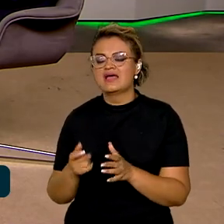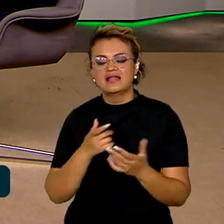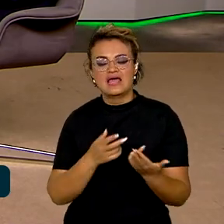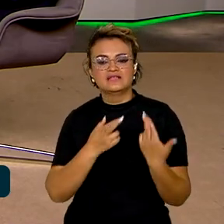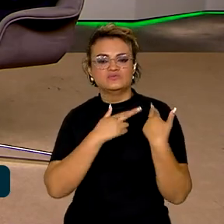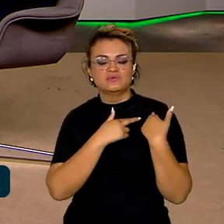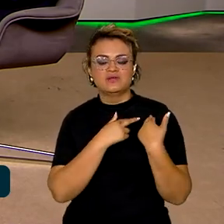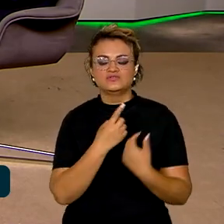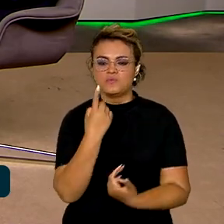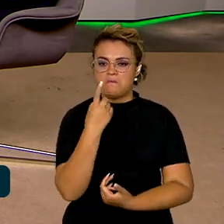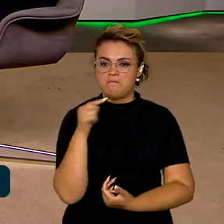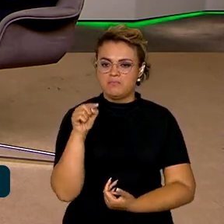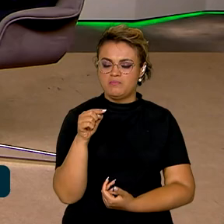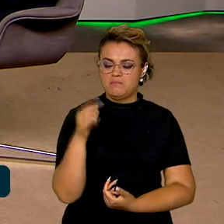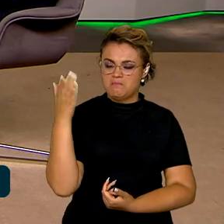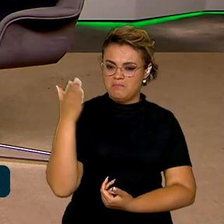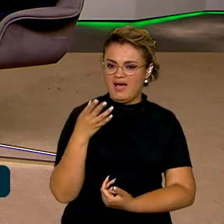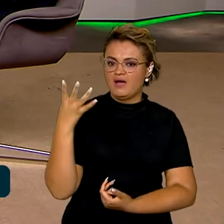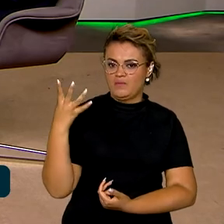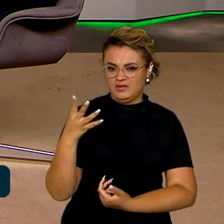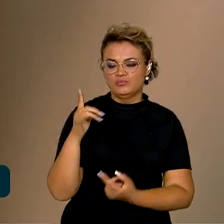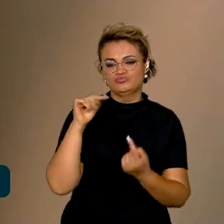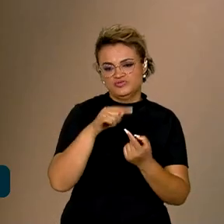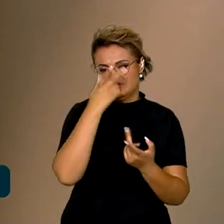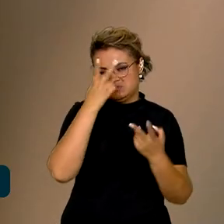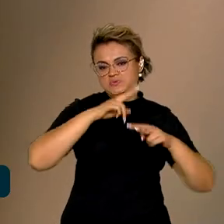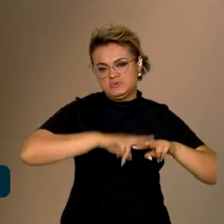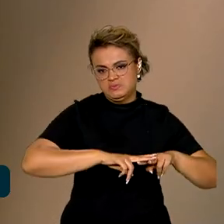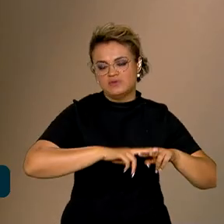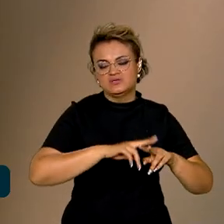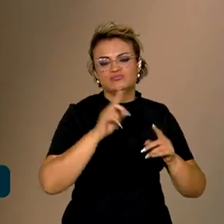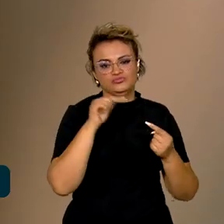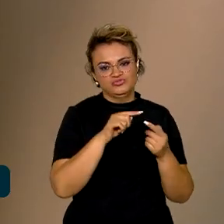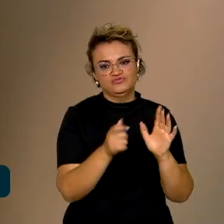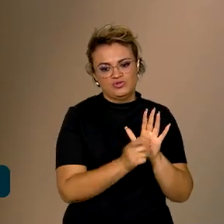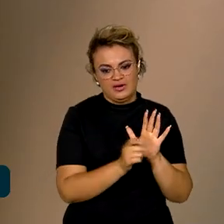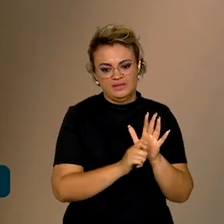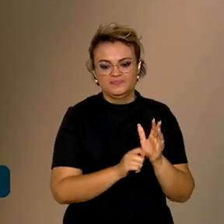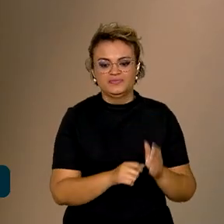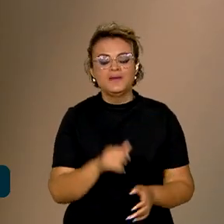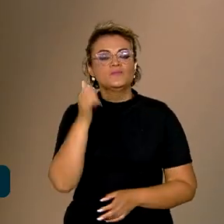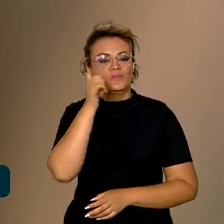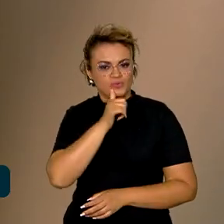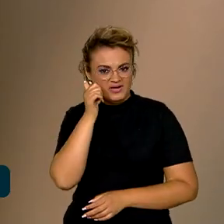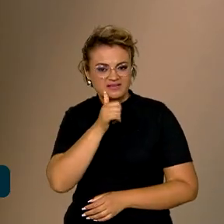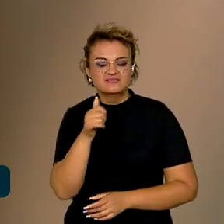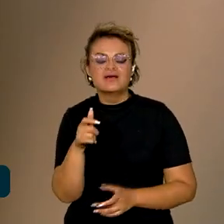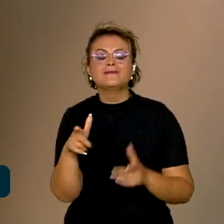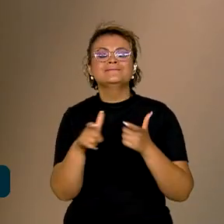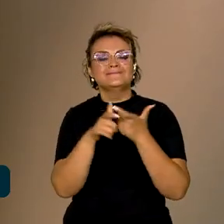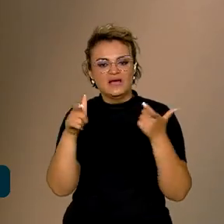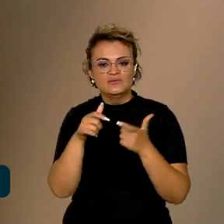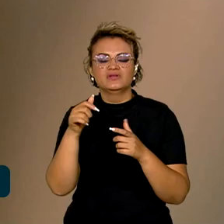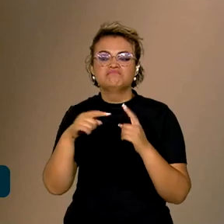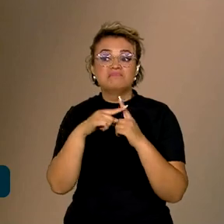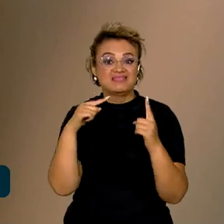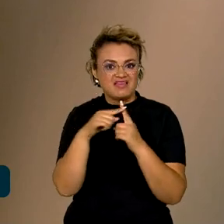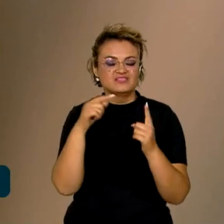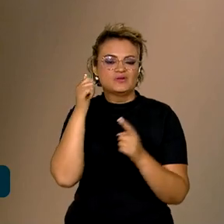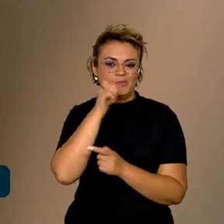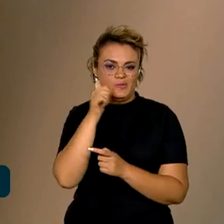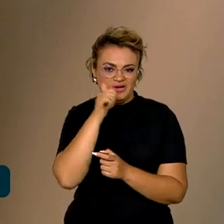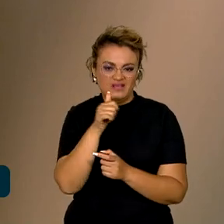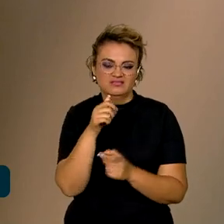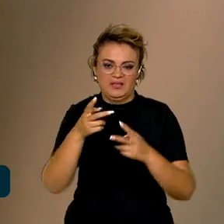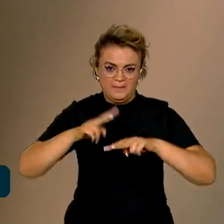um quarto da população carcerária. Se a gente olha só para o público de mulheres, são metade das mulheres presas apenas por